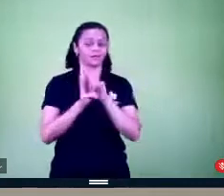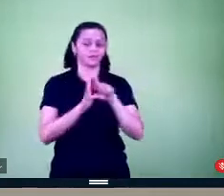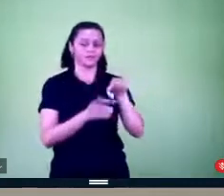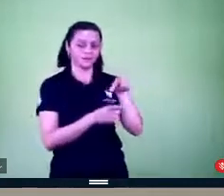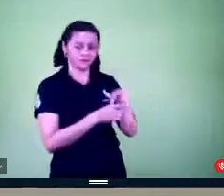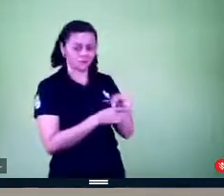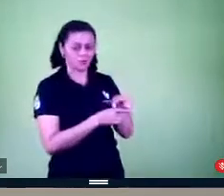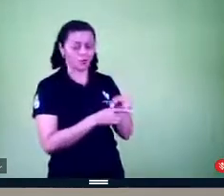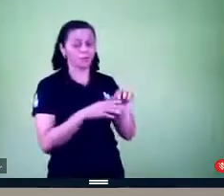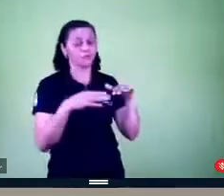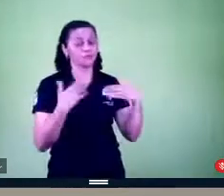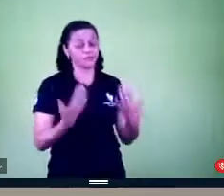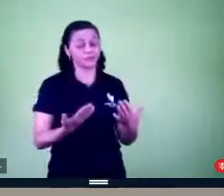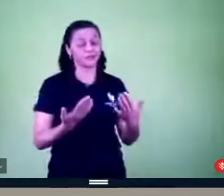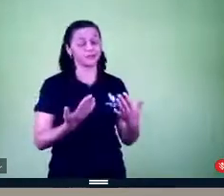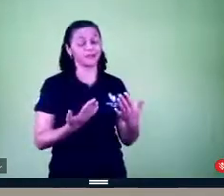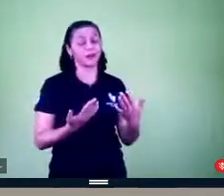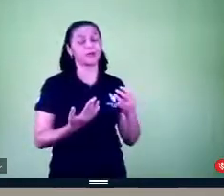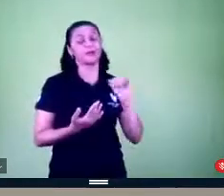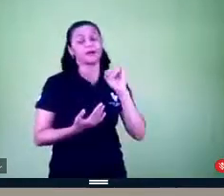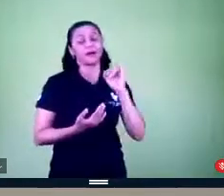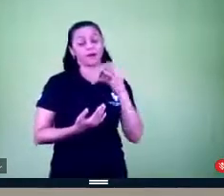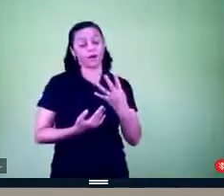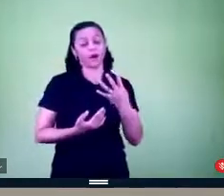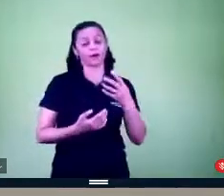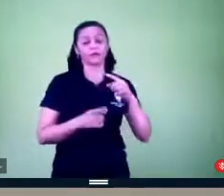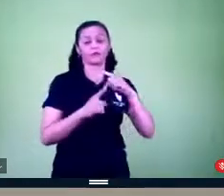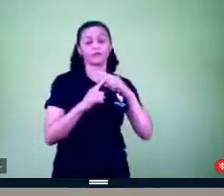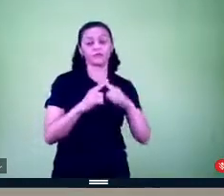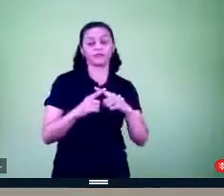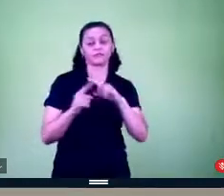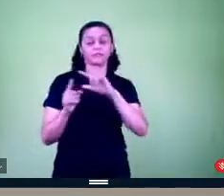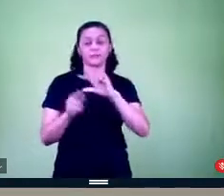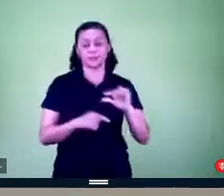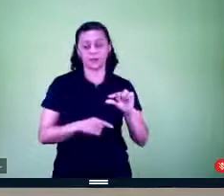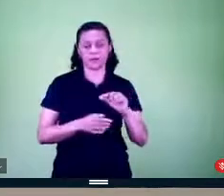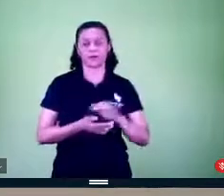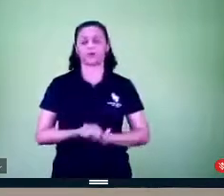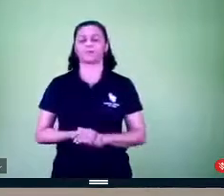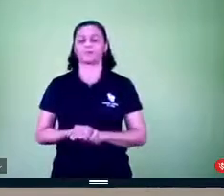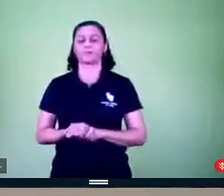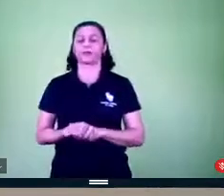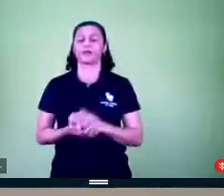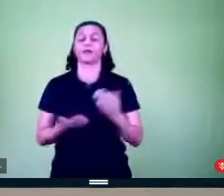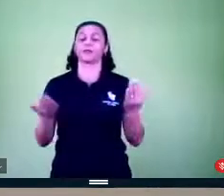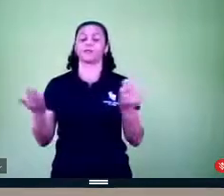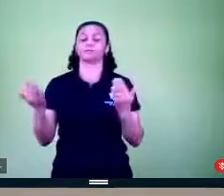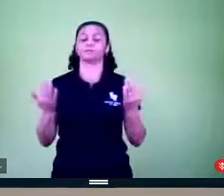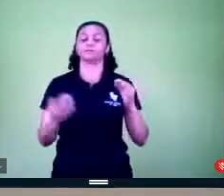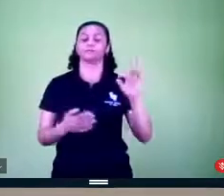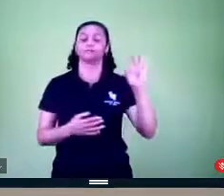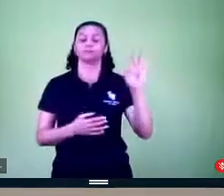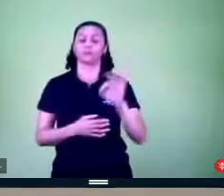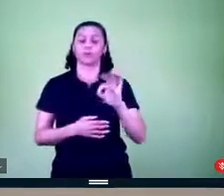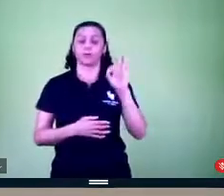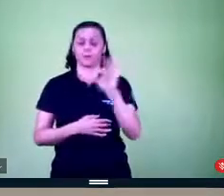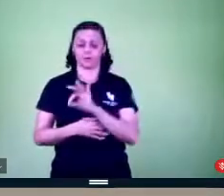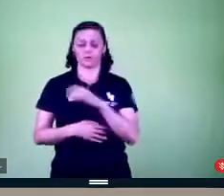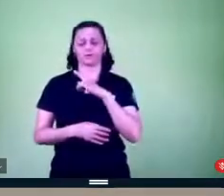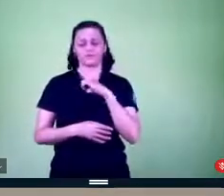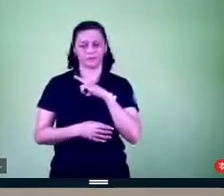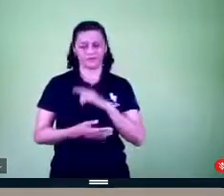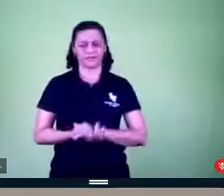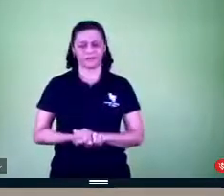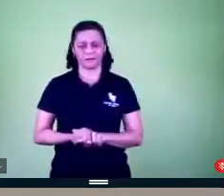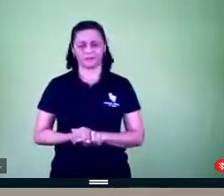4 vezes menor. É inversamente proporcional. Ok? Porque quanto maior a expressão da corrente, ó, né?